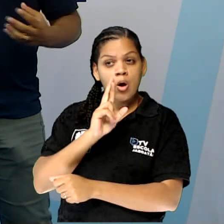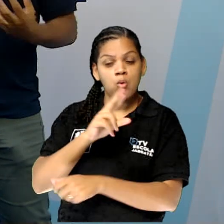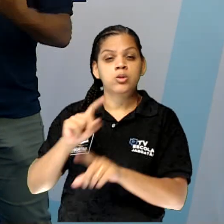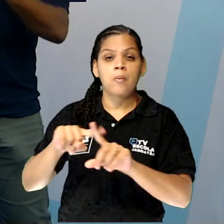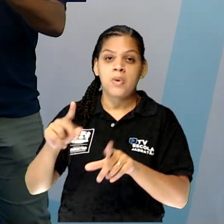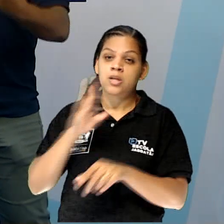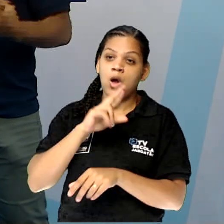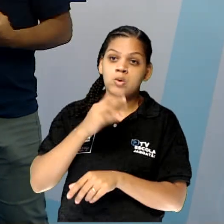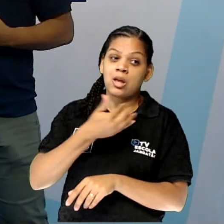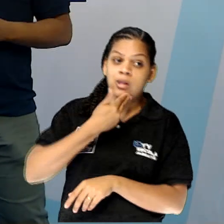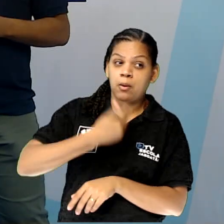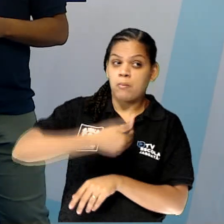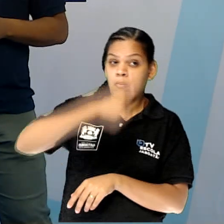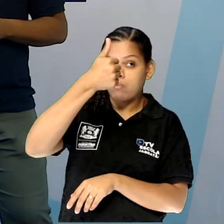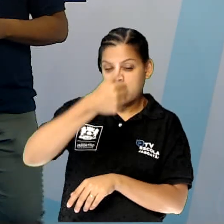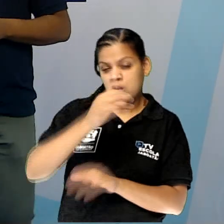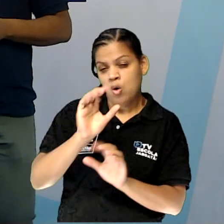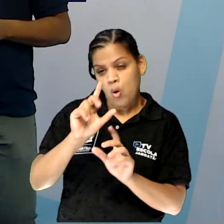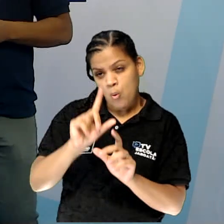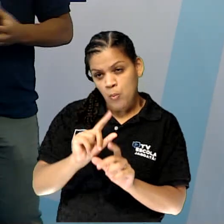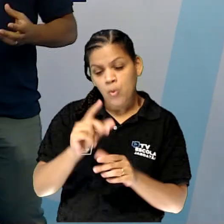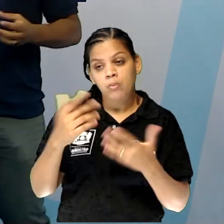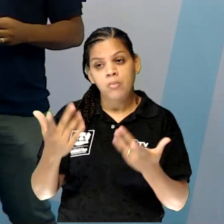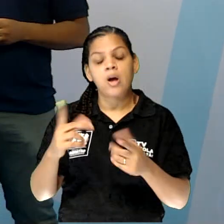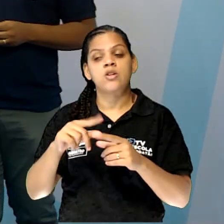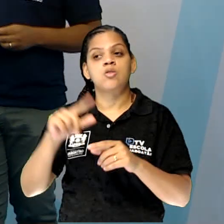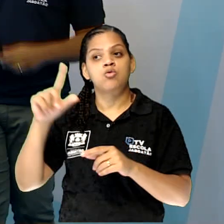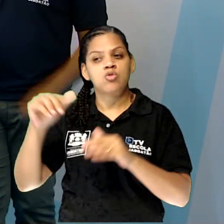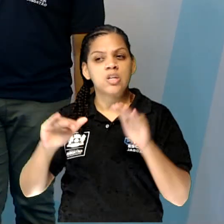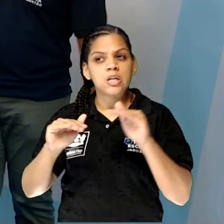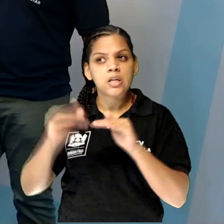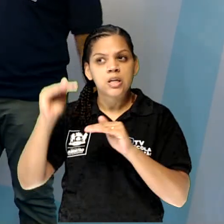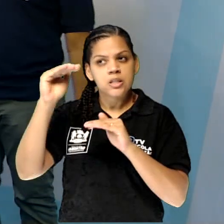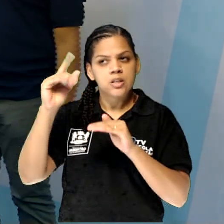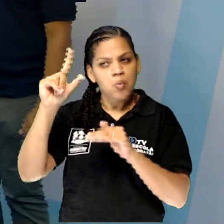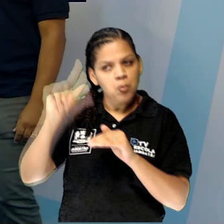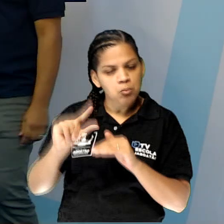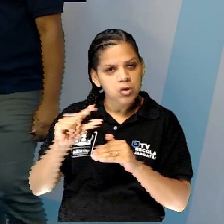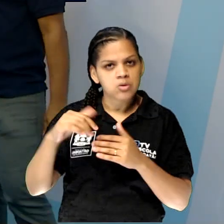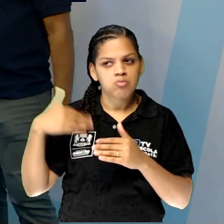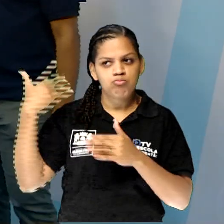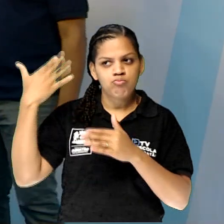estrutura, mas é um dos que cresceu menos nos últimos anos. Tá?